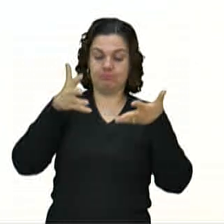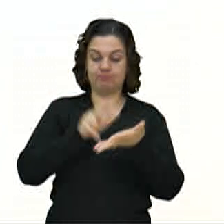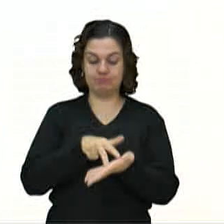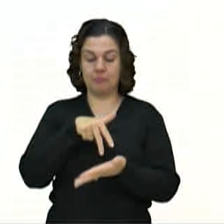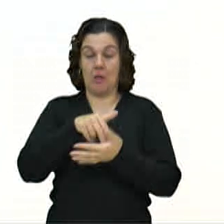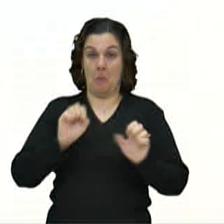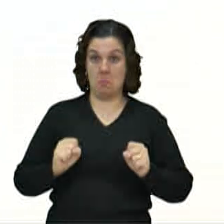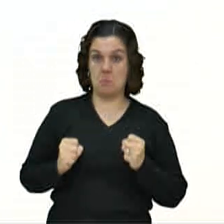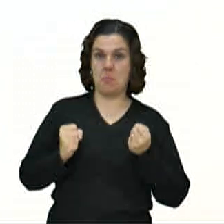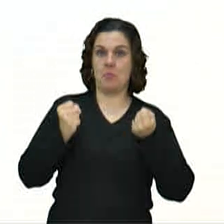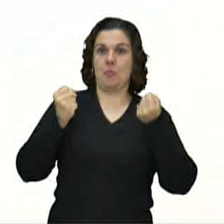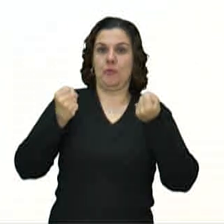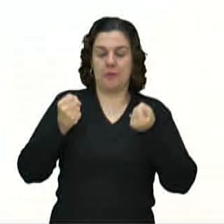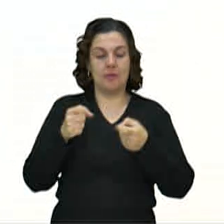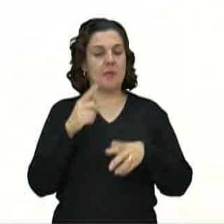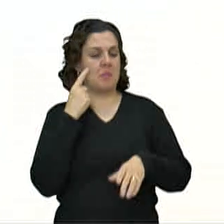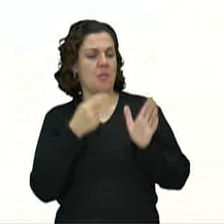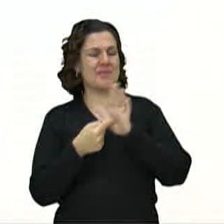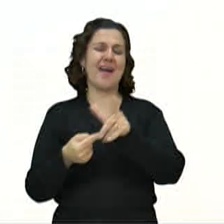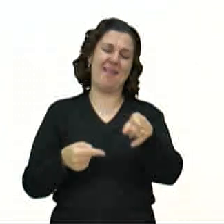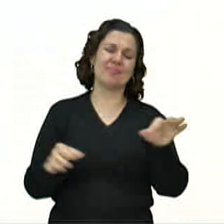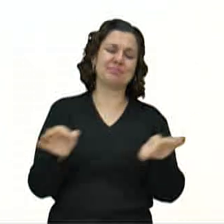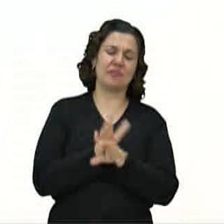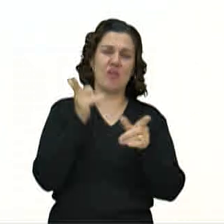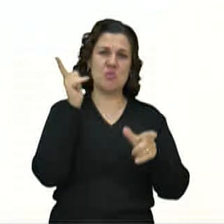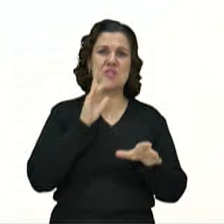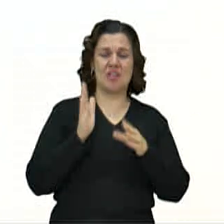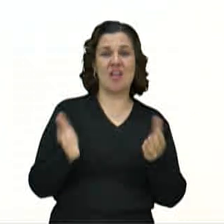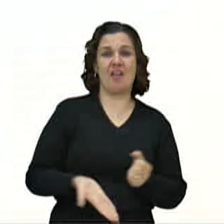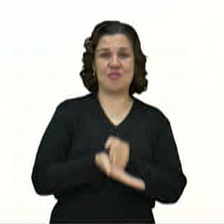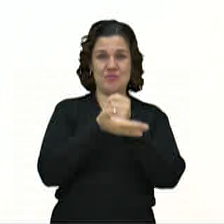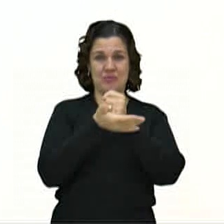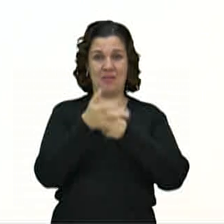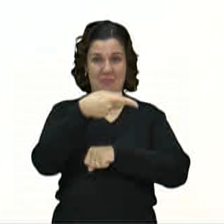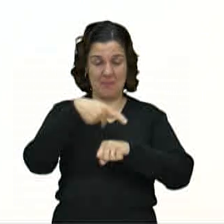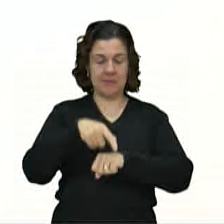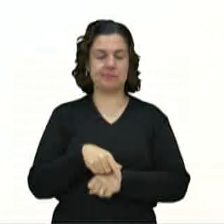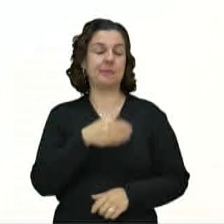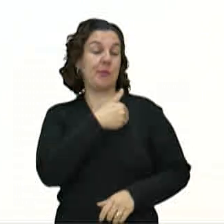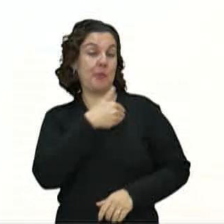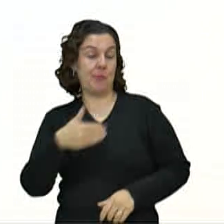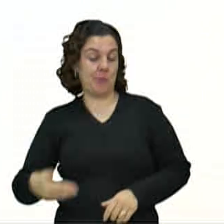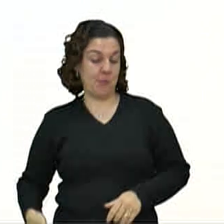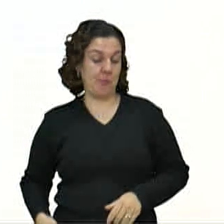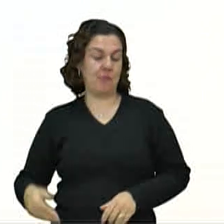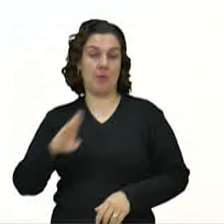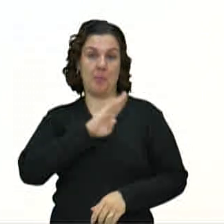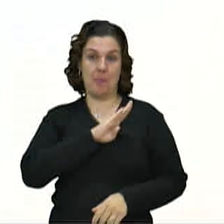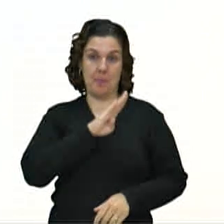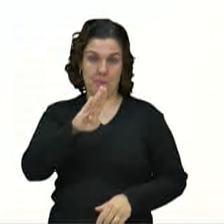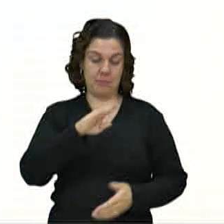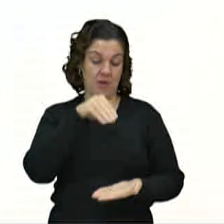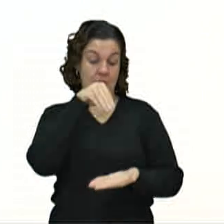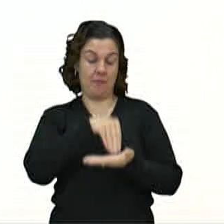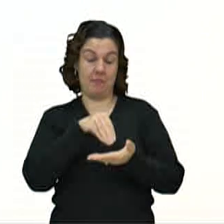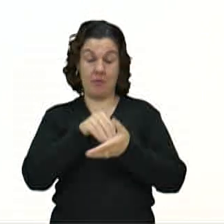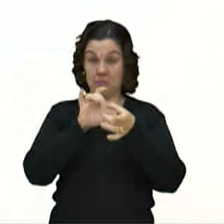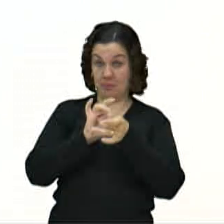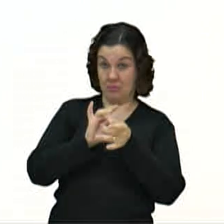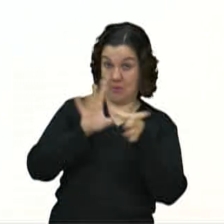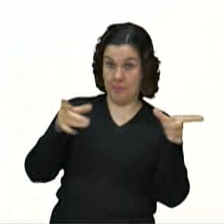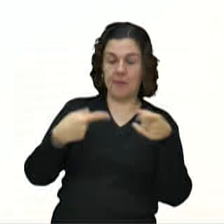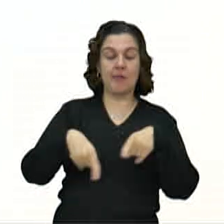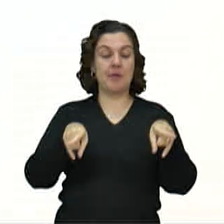poder, para aparecer como solução, como alternativa. O governo de Mussolini foi marcado pela falta de liberdade